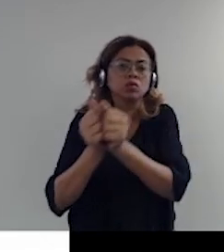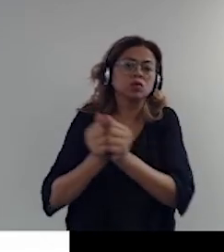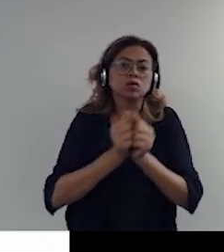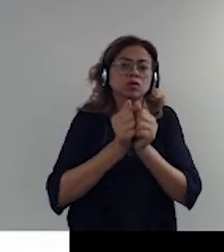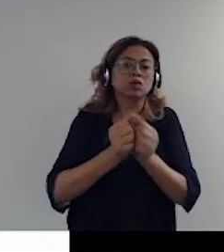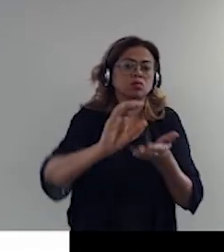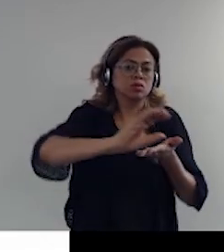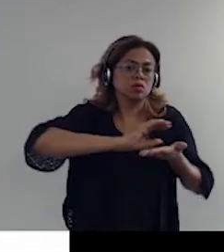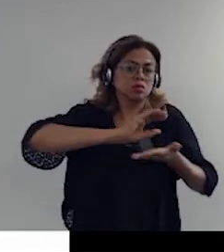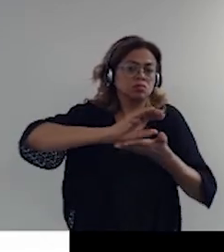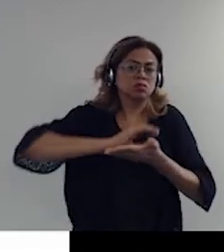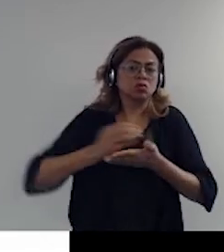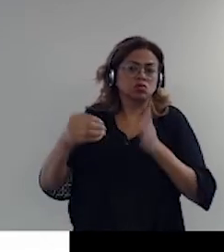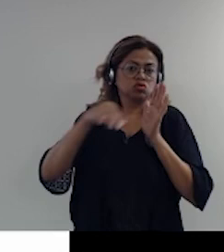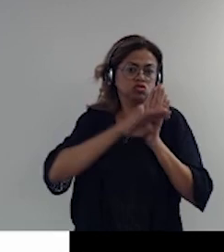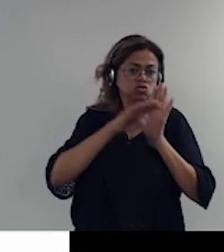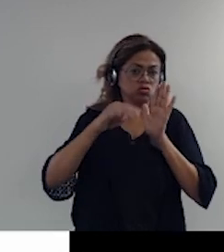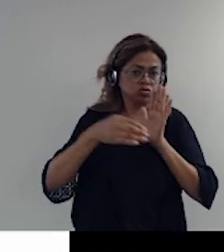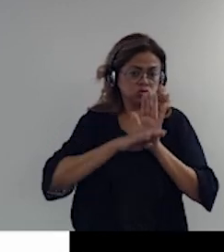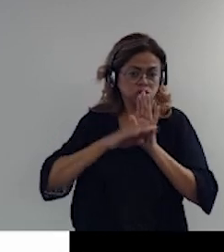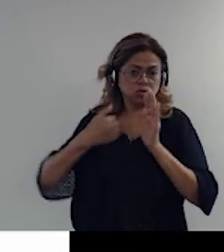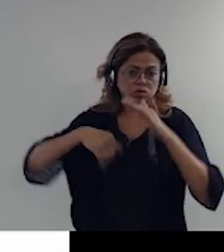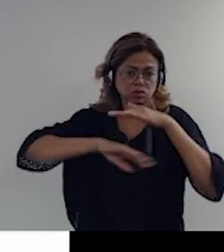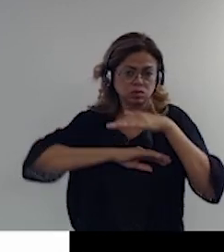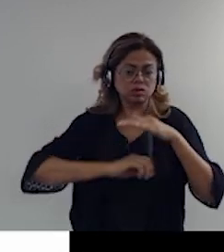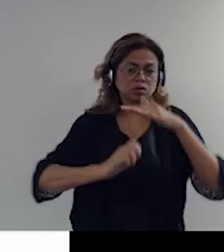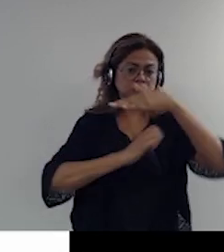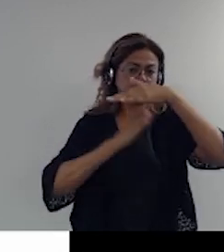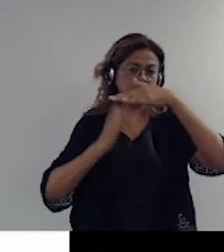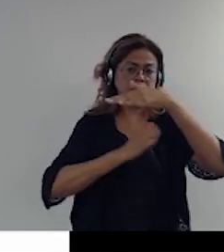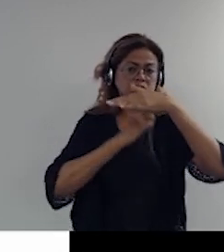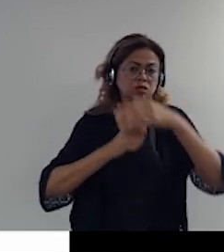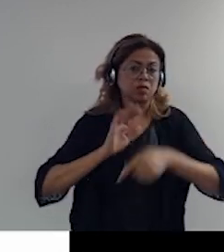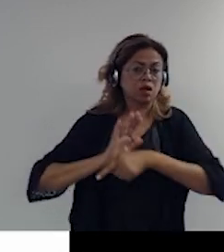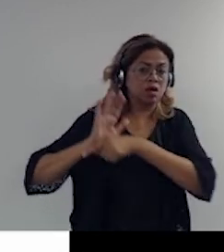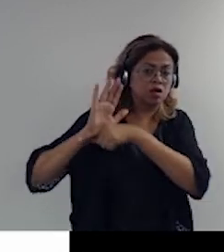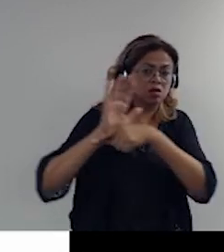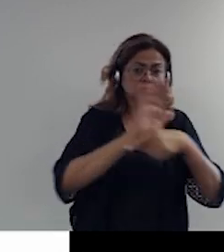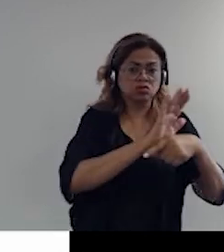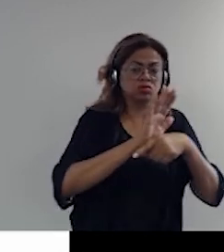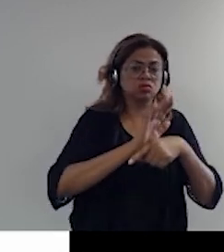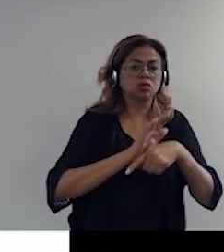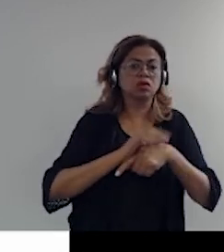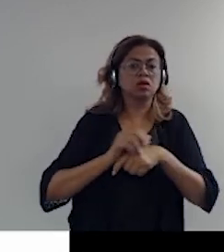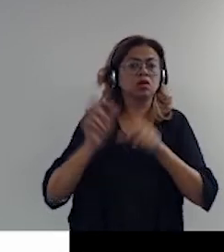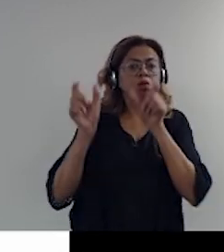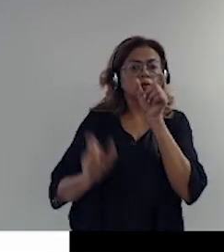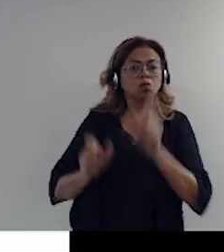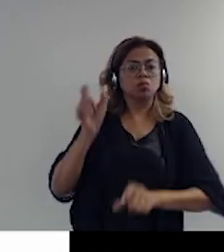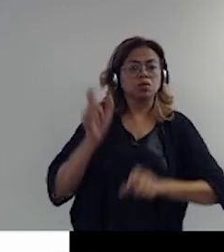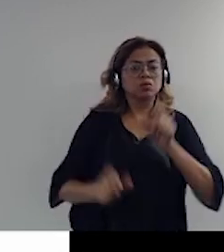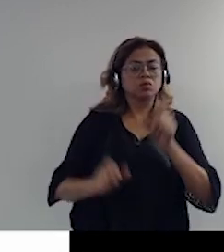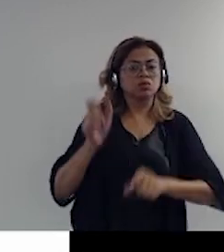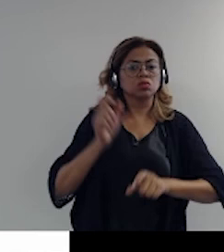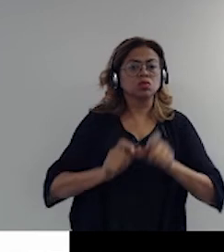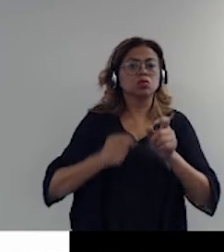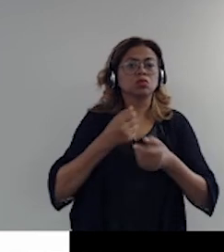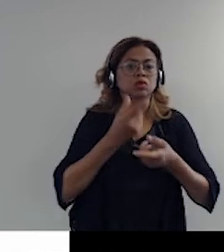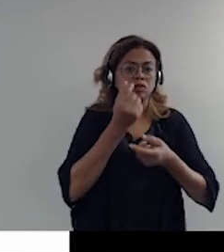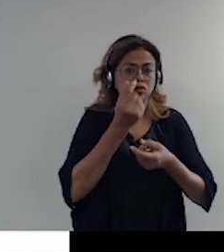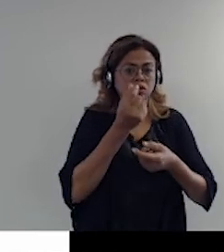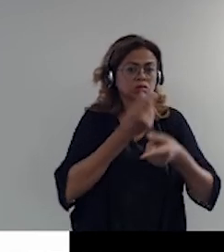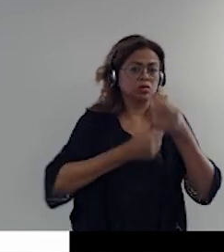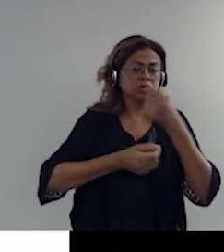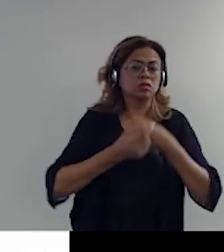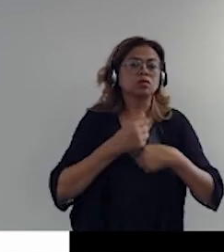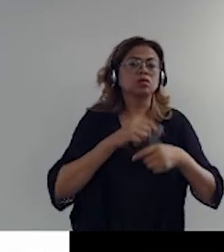empresas para socorrer os agentes econômicos. Aqui tem dados muito mais minuciosos sobre como e em que